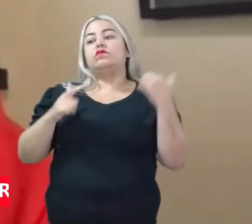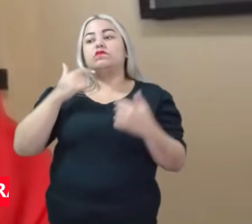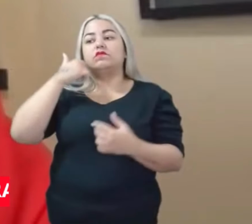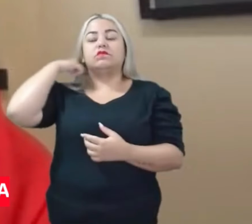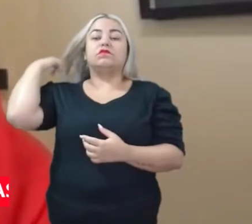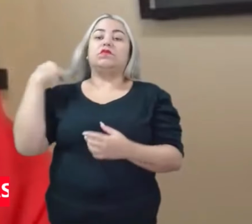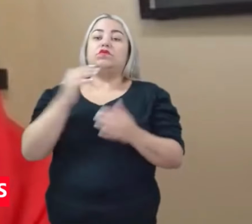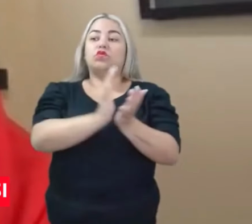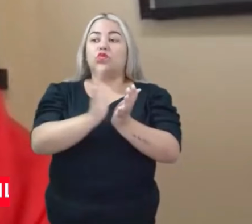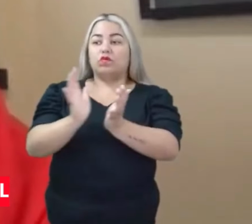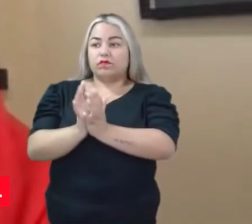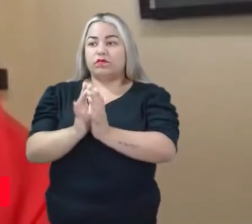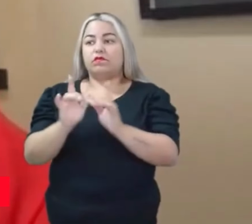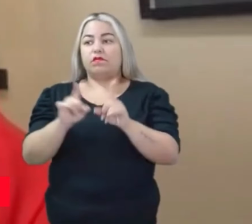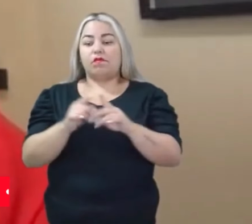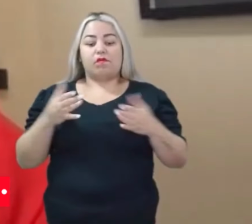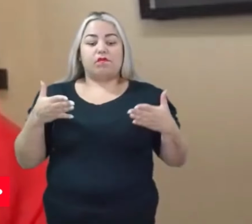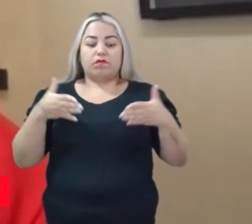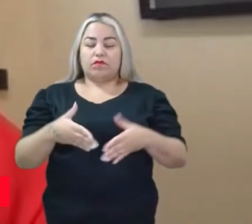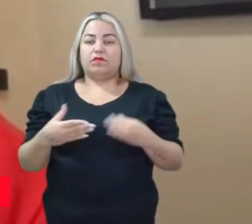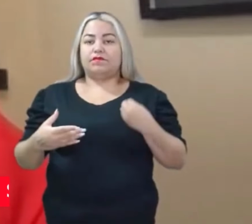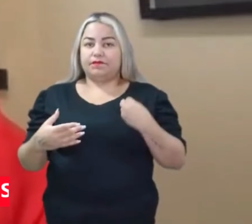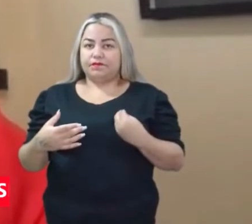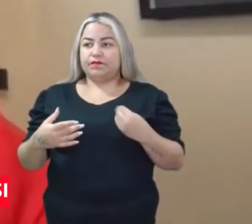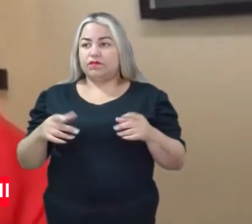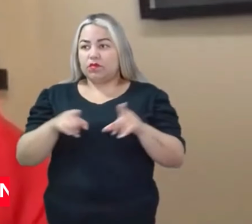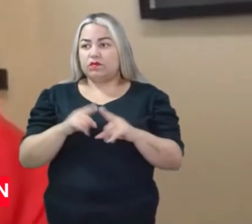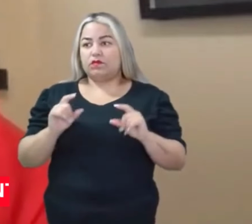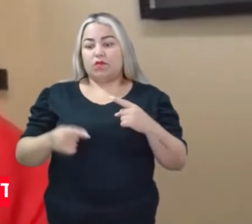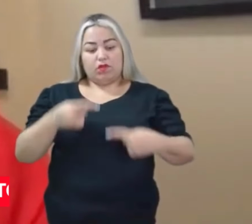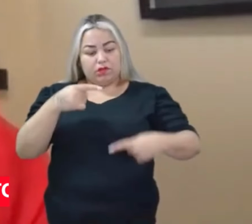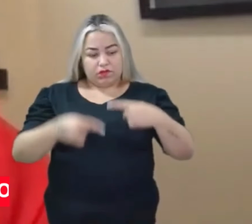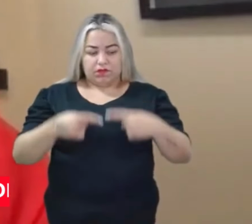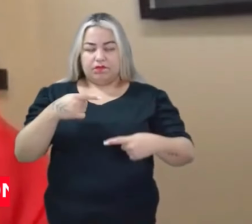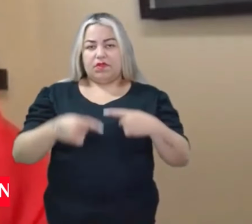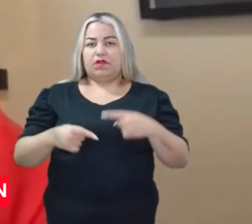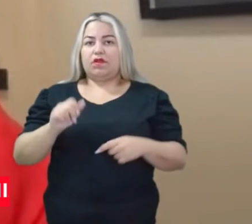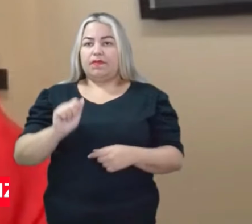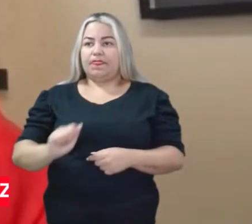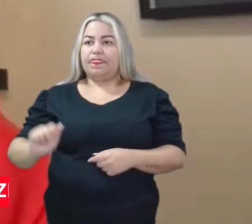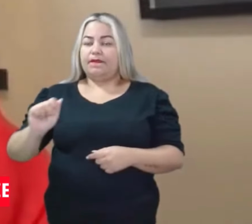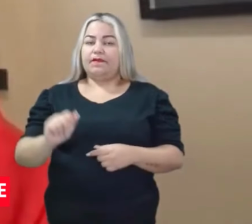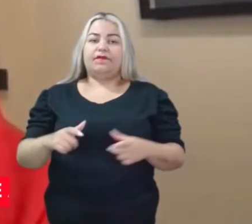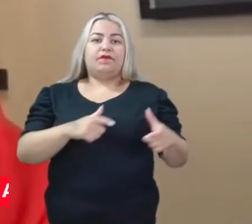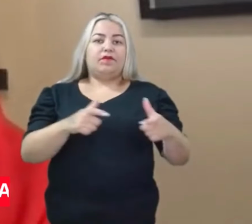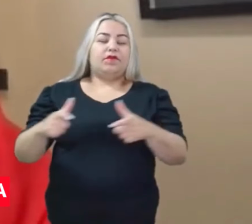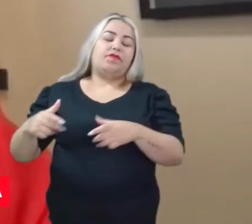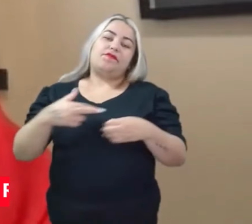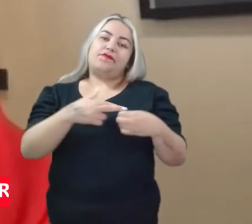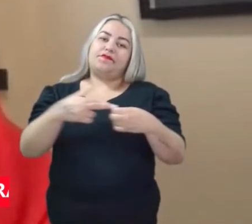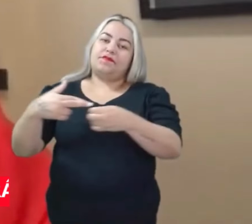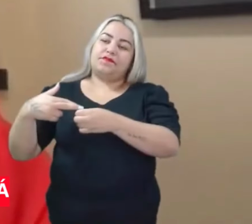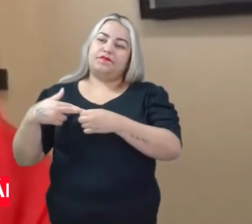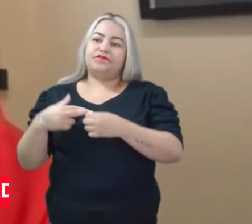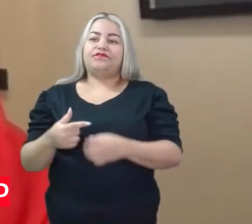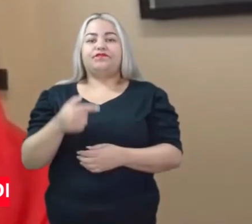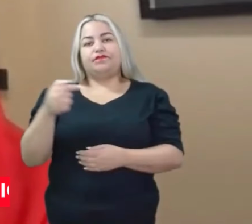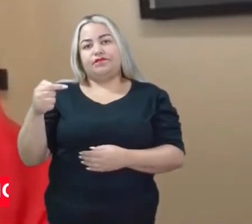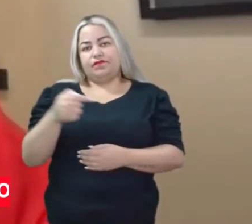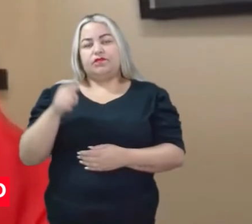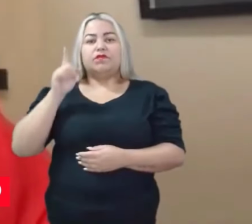construção coletiva, participativa, a gente descentralizou o debate. A Assembleia foi em várias regiões, em 7 regiões do estado de